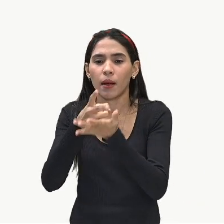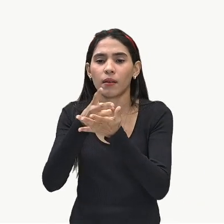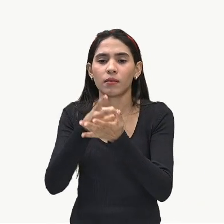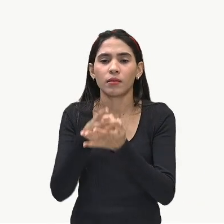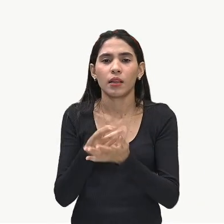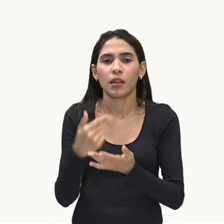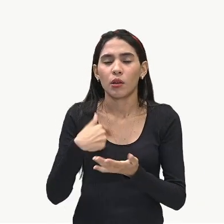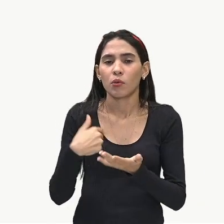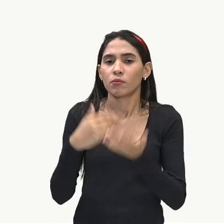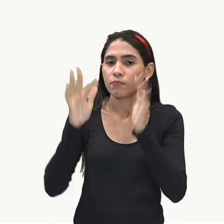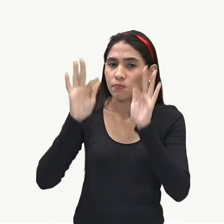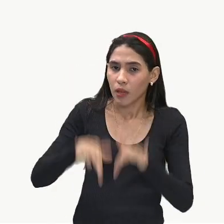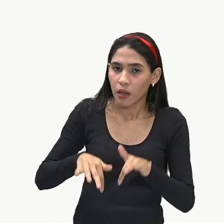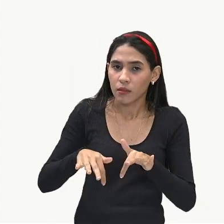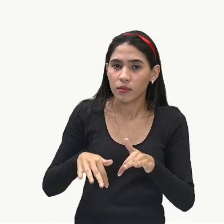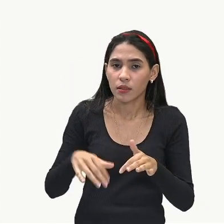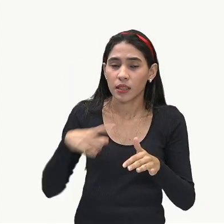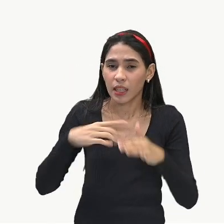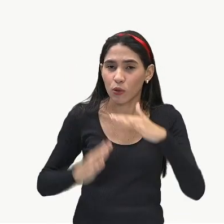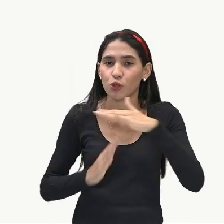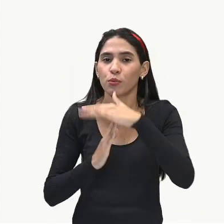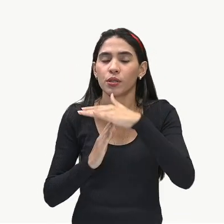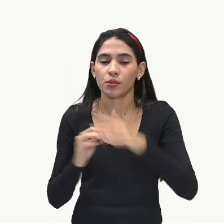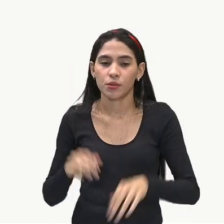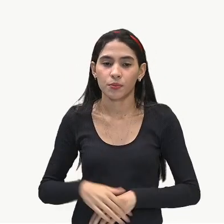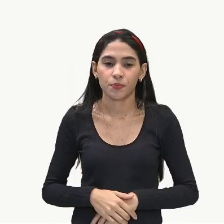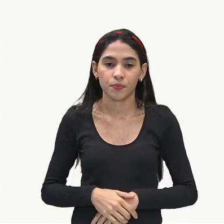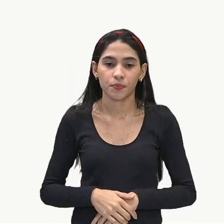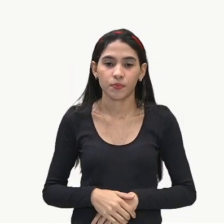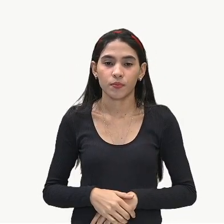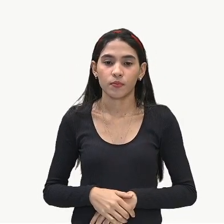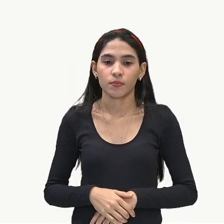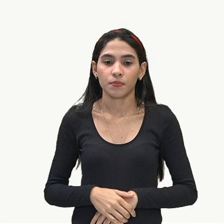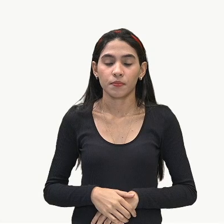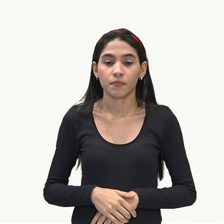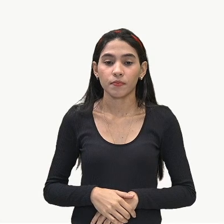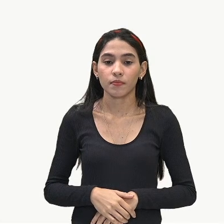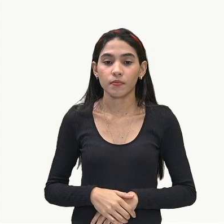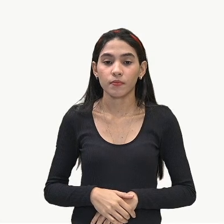sequência finita, né? Então, nesse caso, eu vou aqui